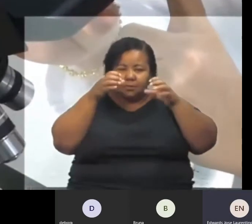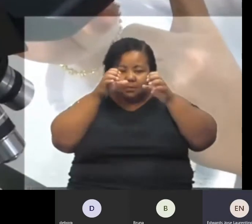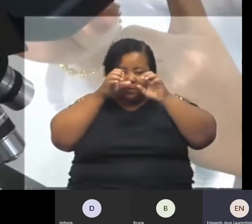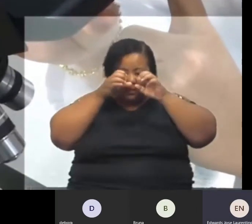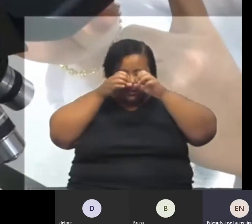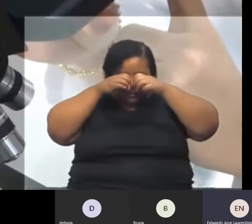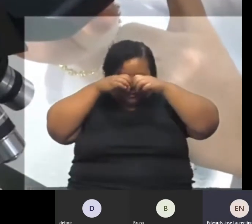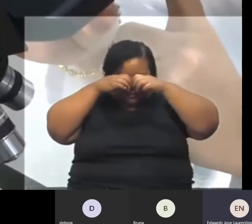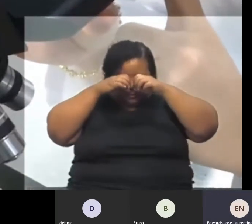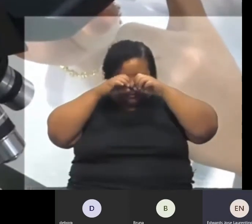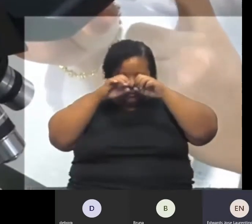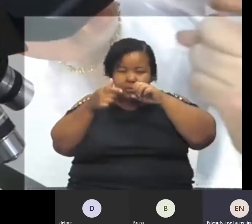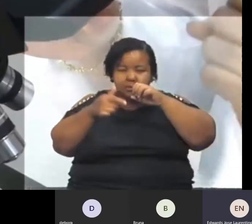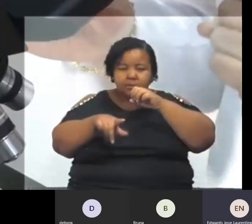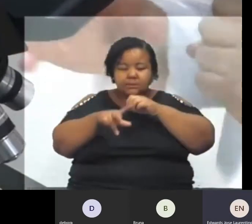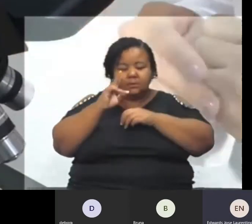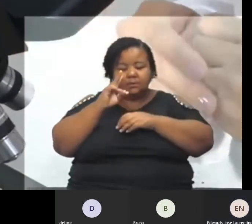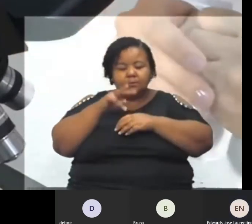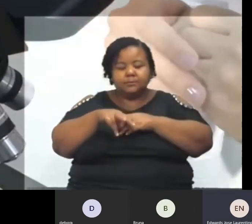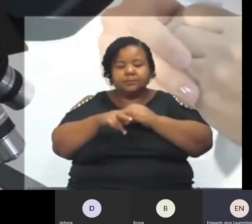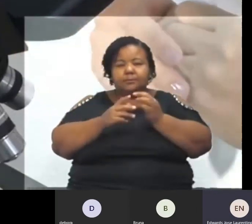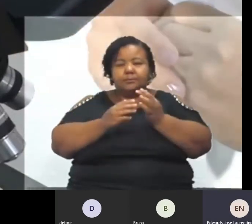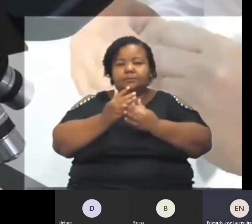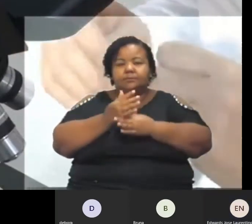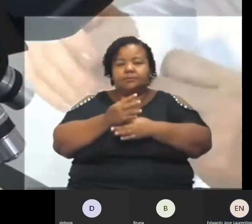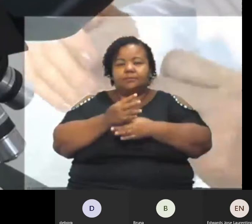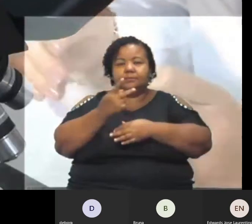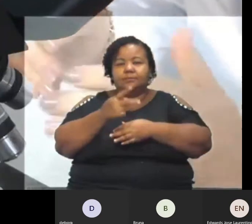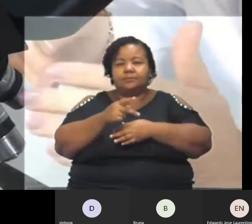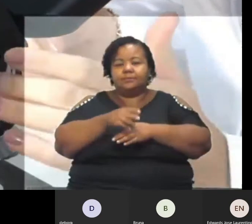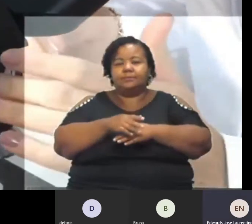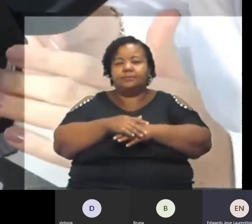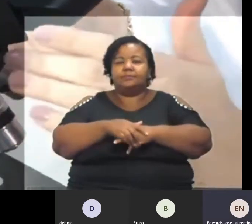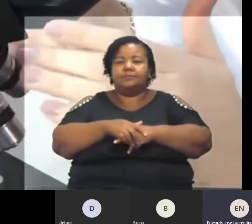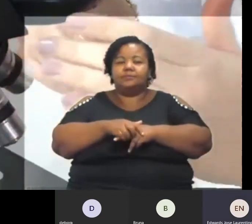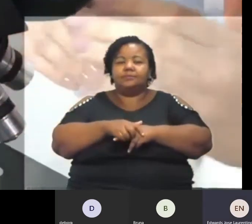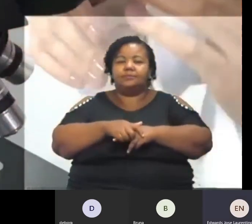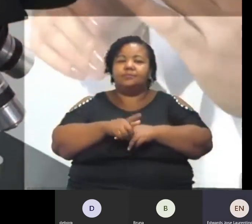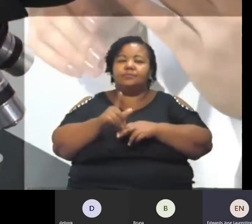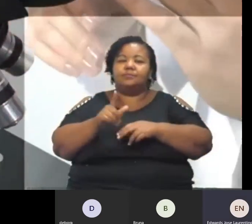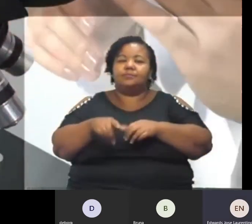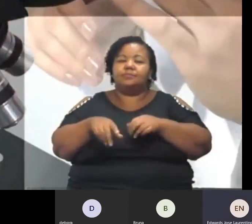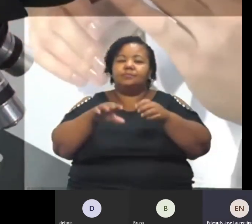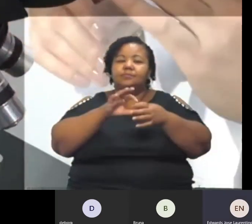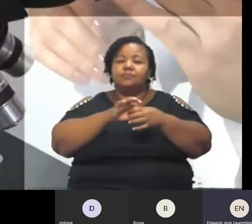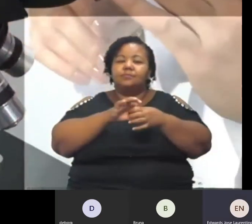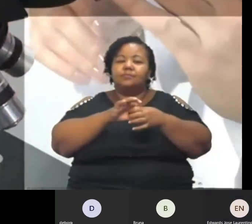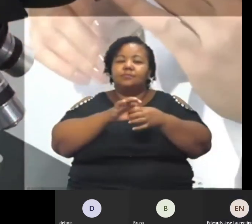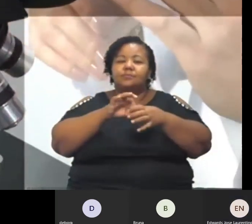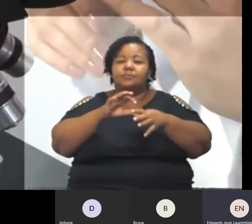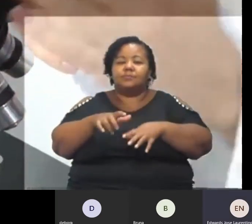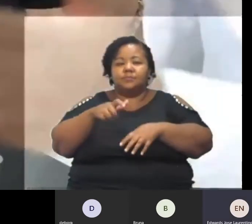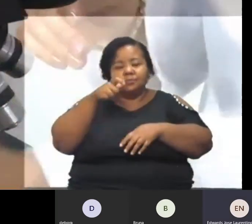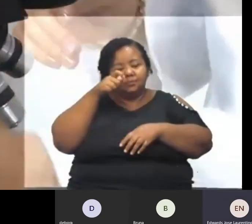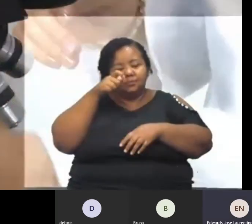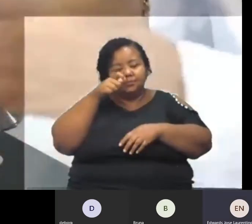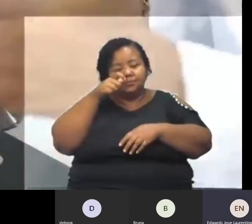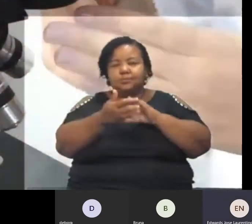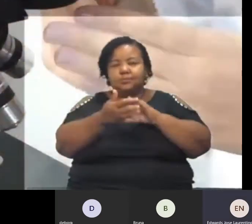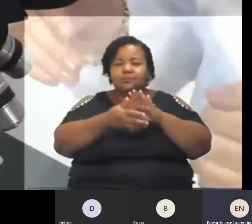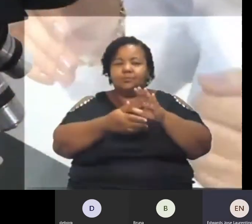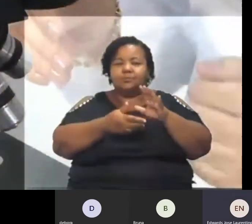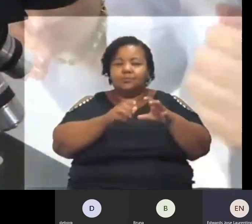então, vai conseguir observar o objeto através dessa ocular. O que possibilita observar a imagem? O